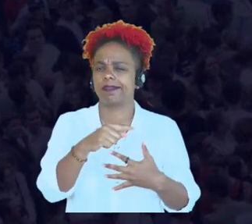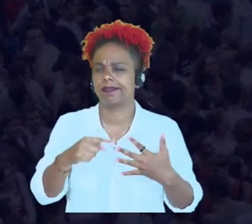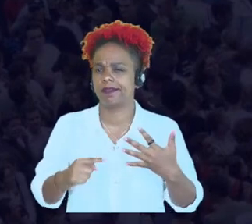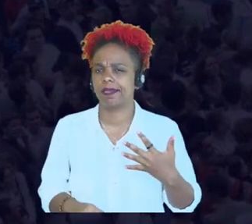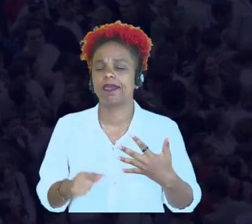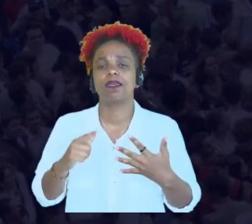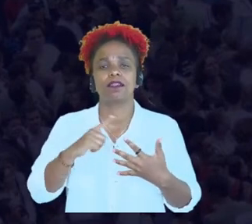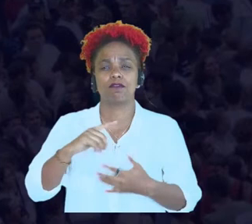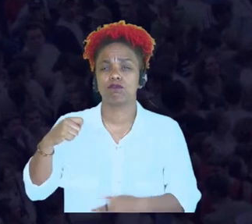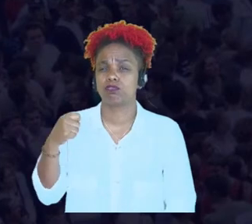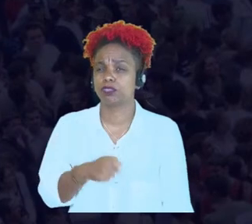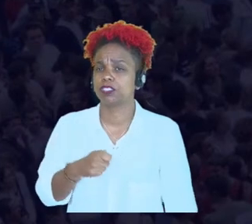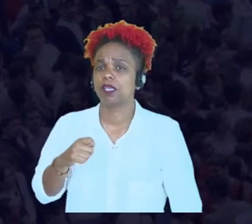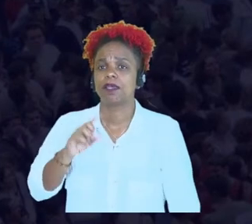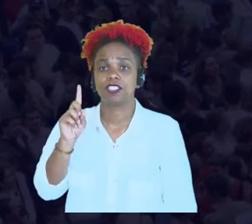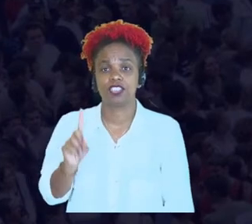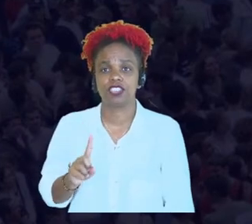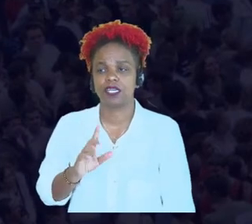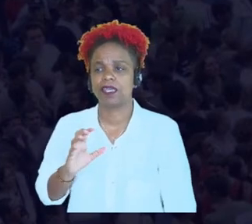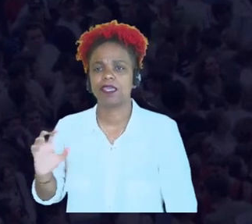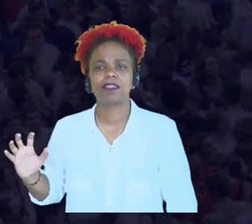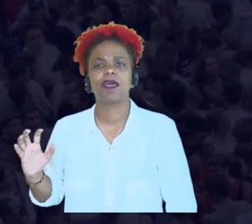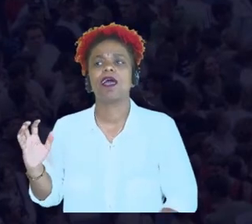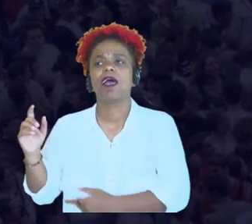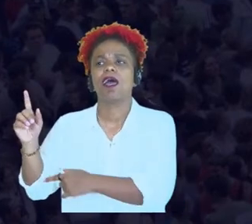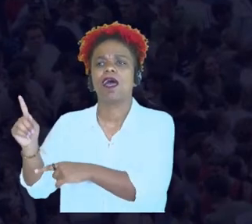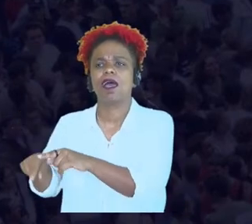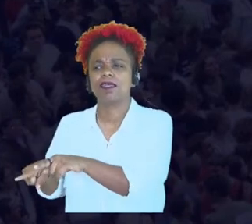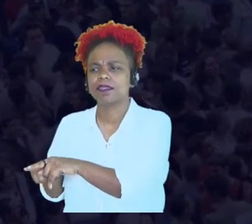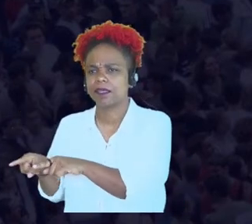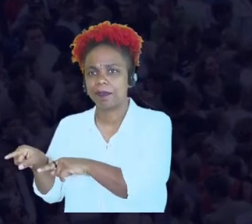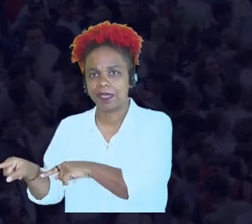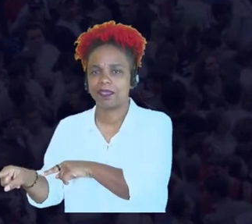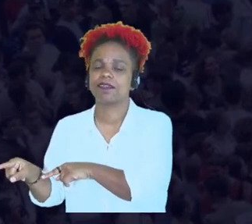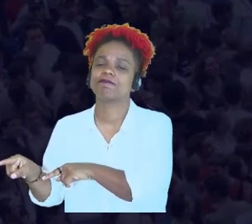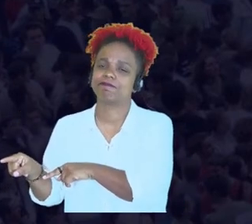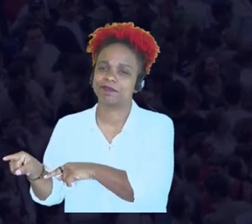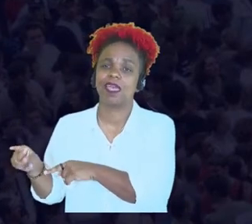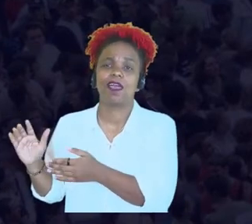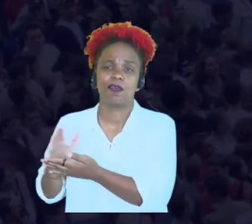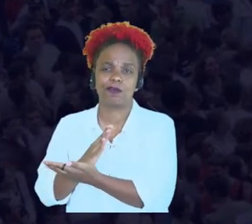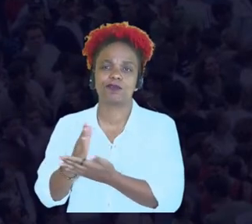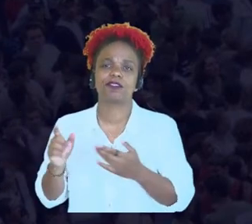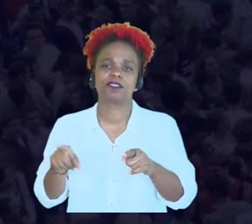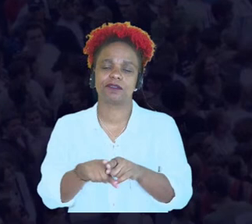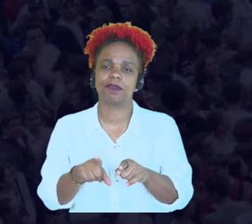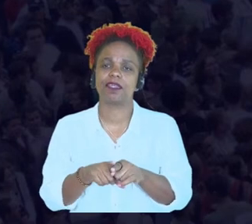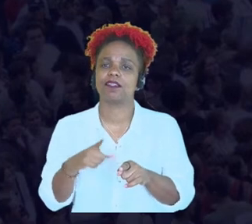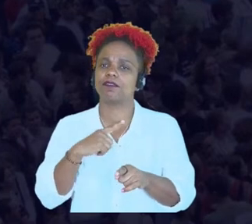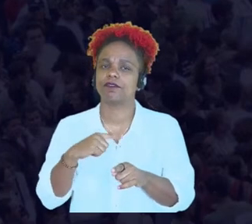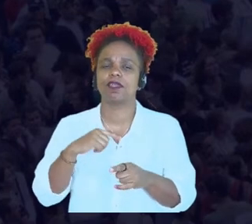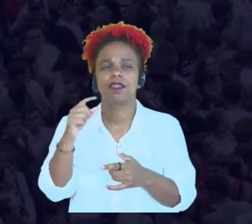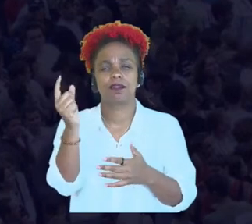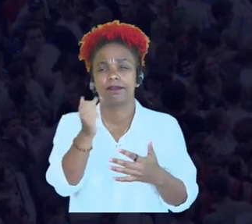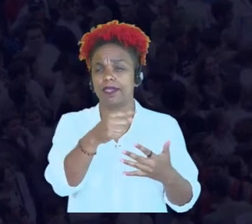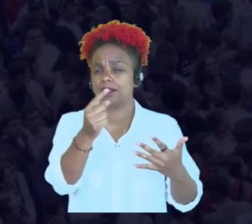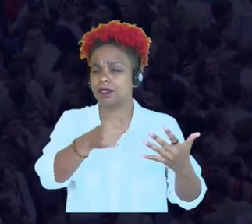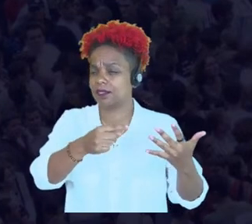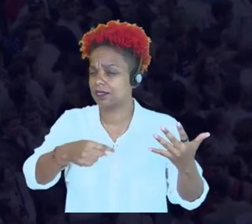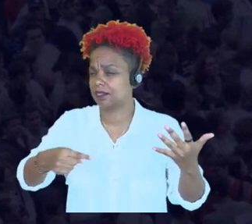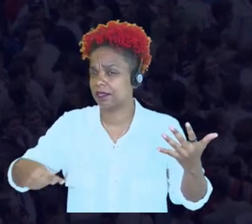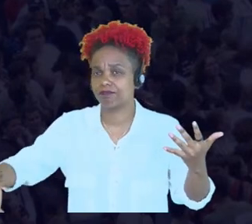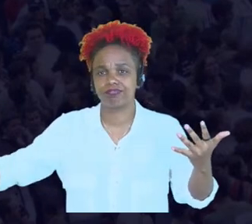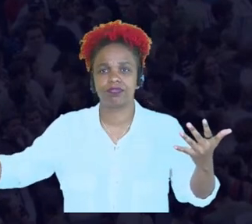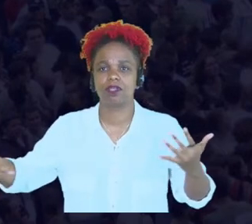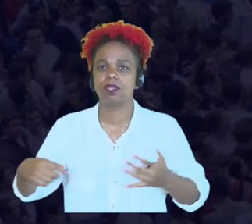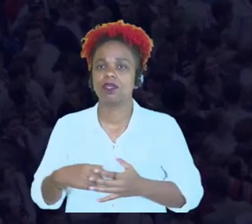extrema direita, que tinham preocupação com o globalismo, enfim, com essas questões. Abarcava um monte de coisa que foi se, acho que ao longo do